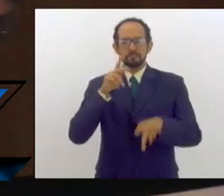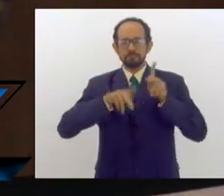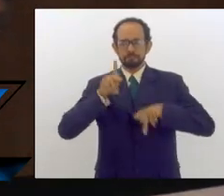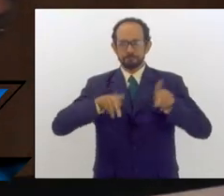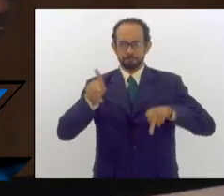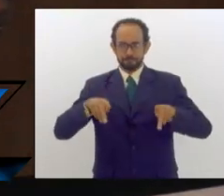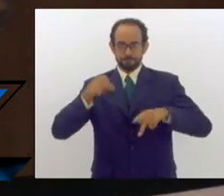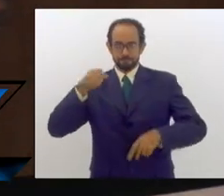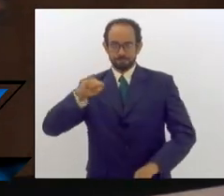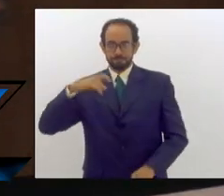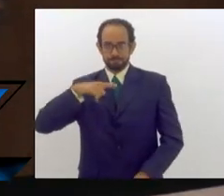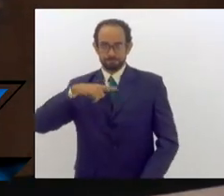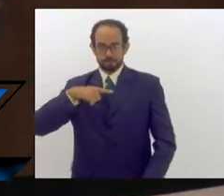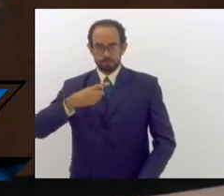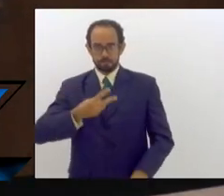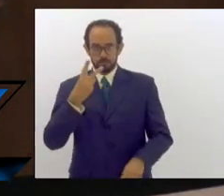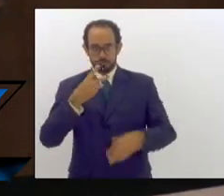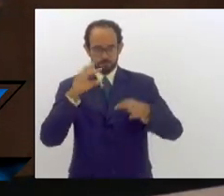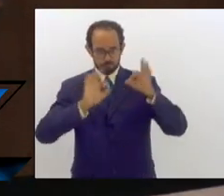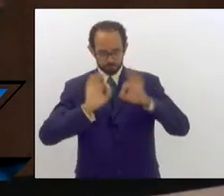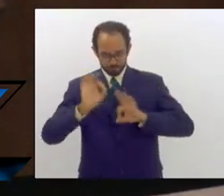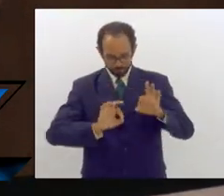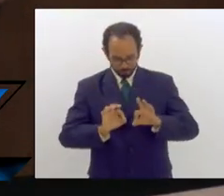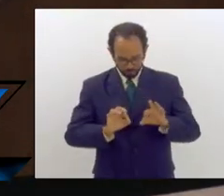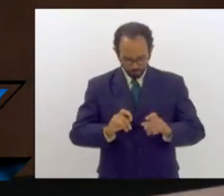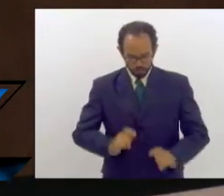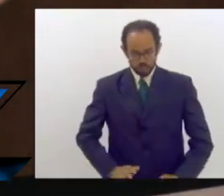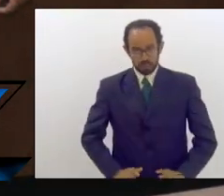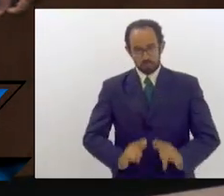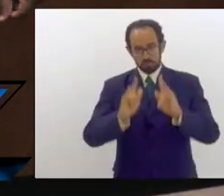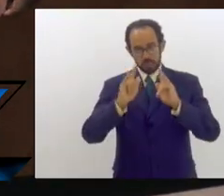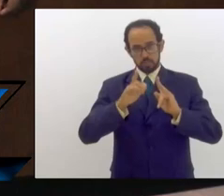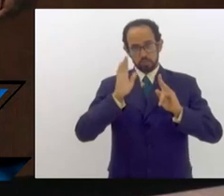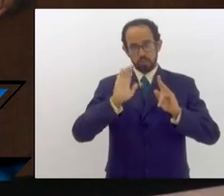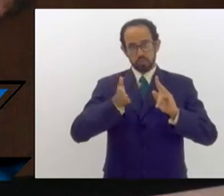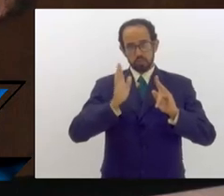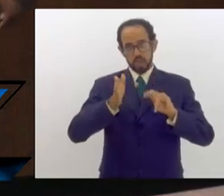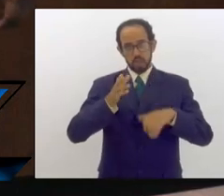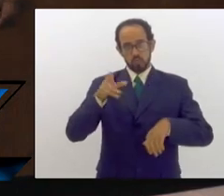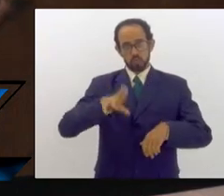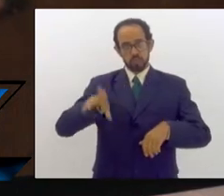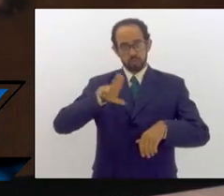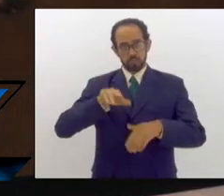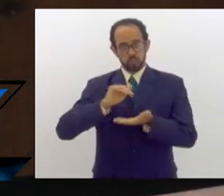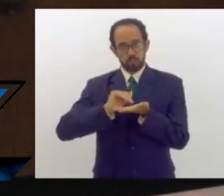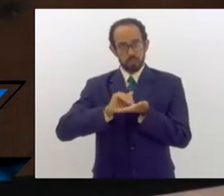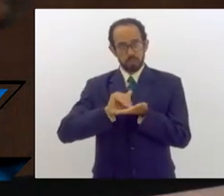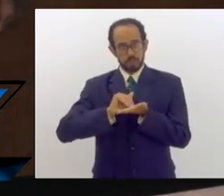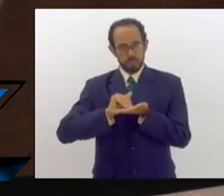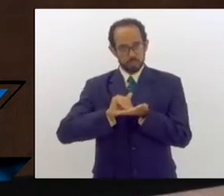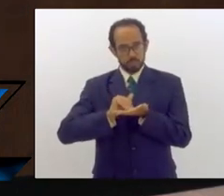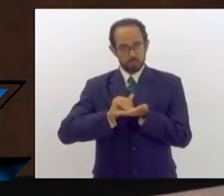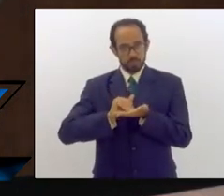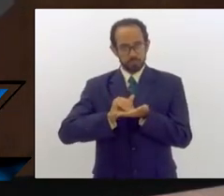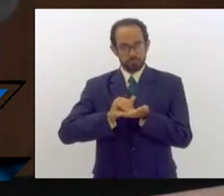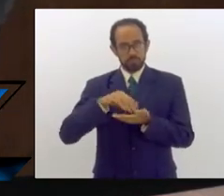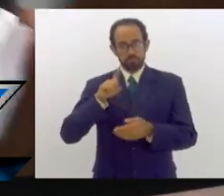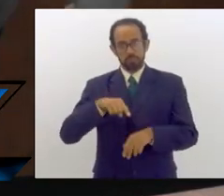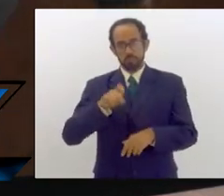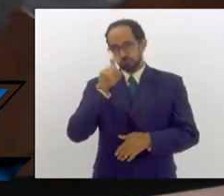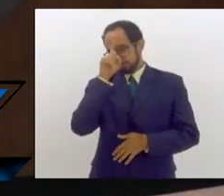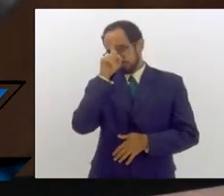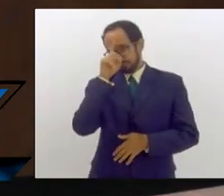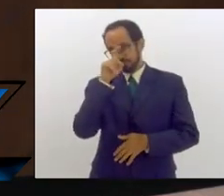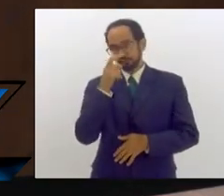projetos naquele prédio que nós já ocupamos como gabinete são um hospital do olho do que tem um mero